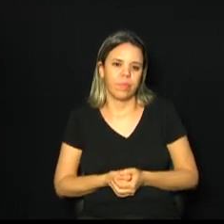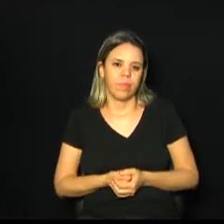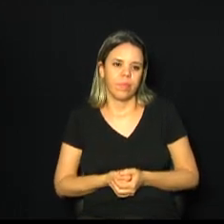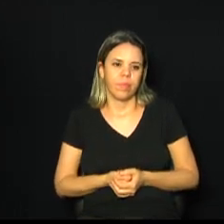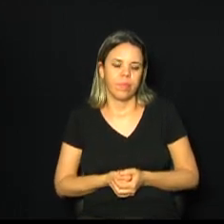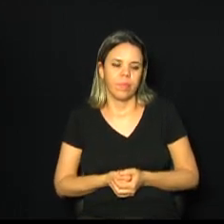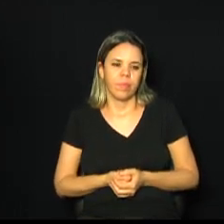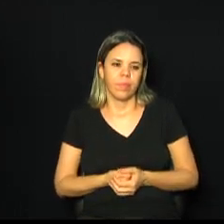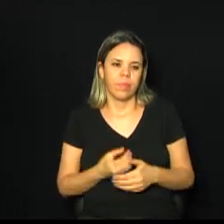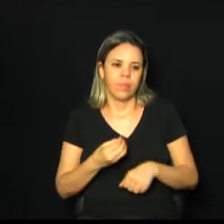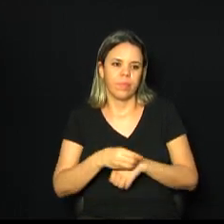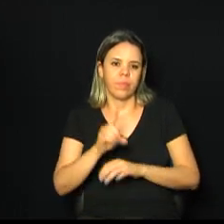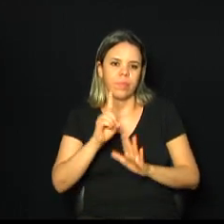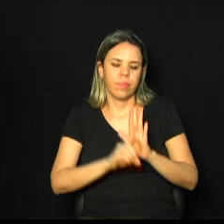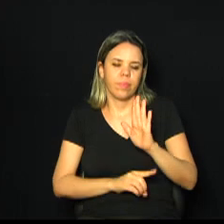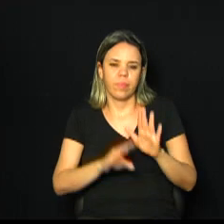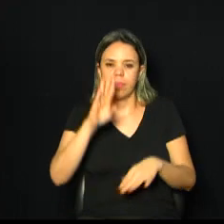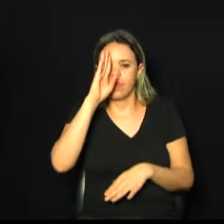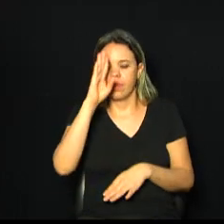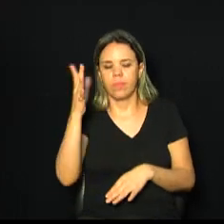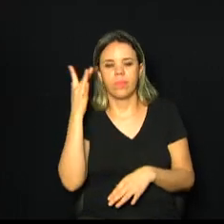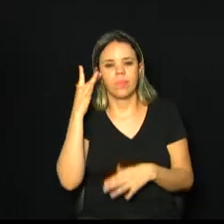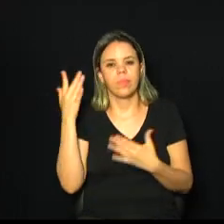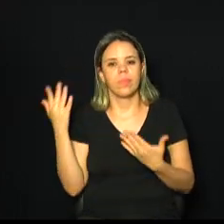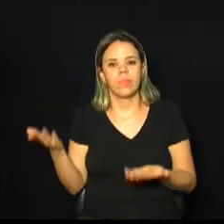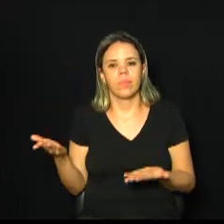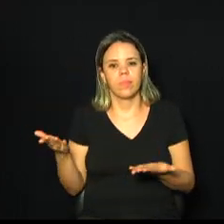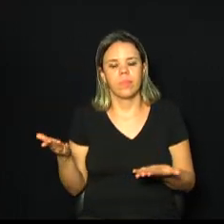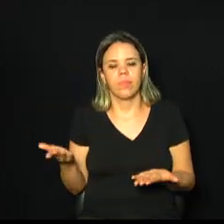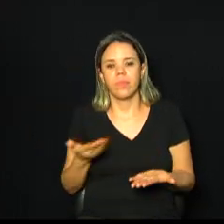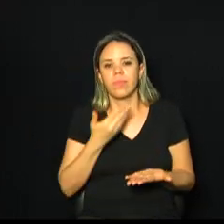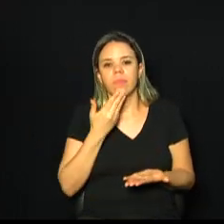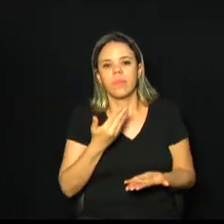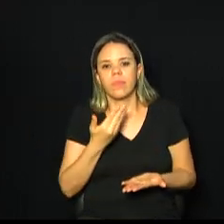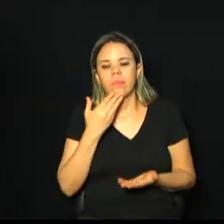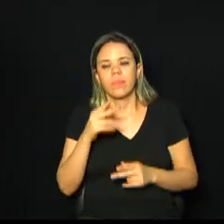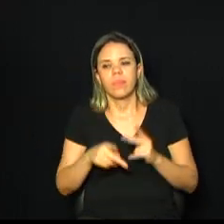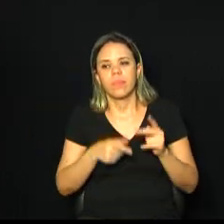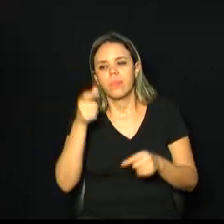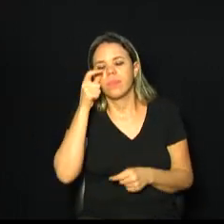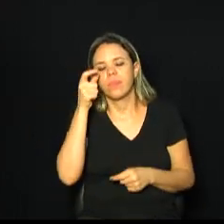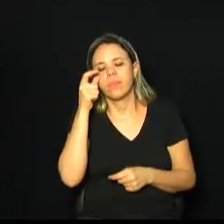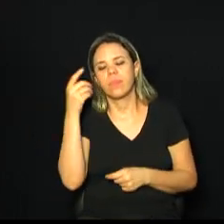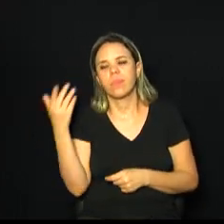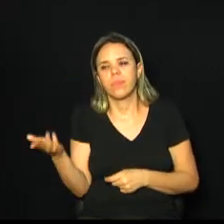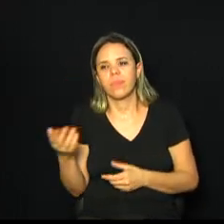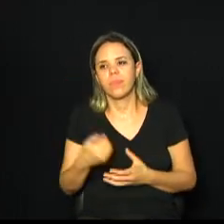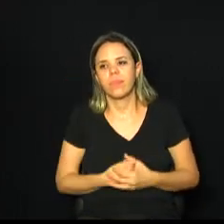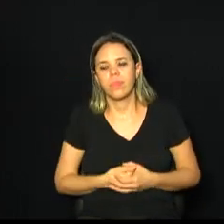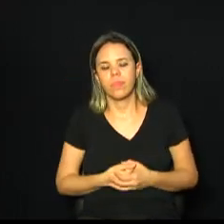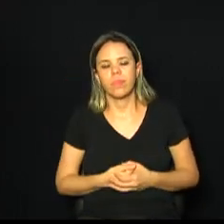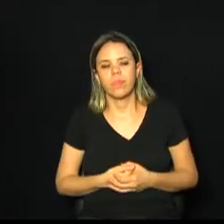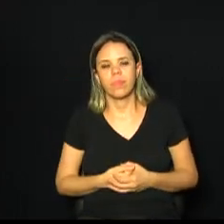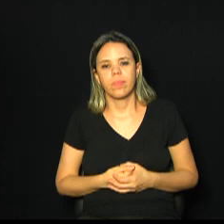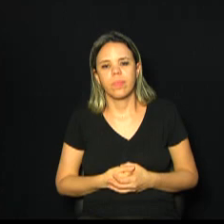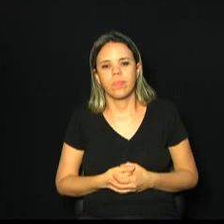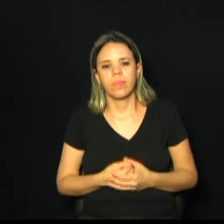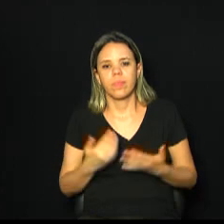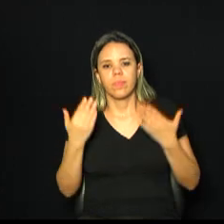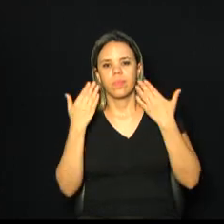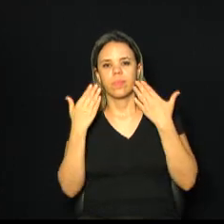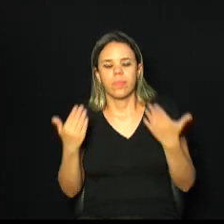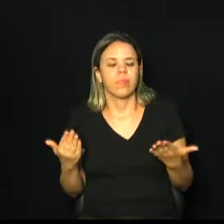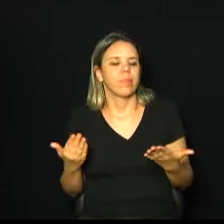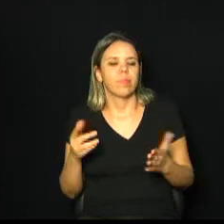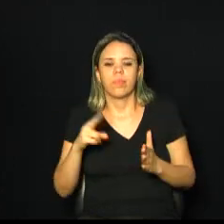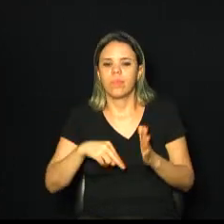Traz alguns direitos fundamentais, que acho que isso fica mais fácil para o nosso público que está assistindo, ver na própria exposição. Eu não